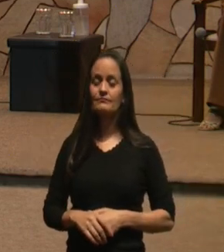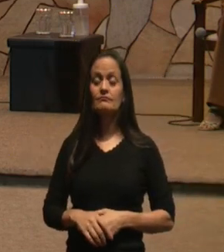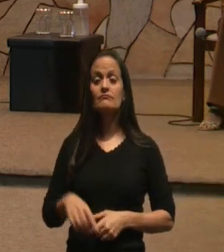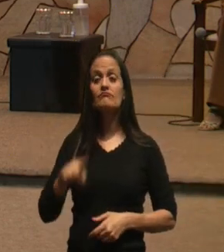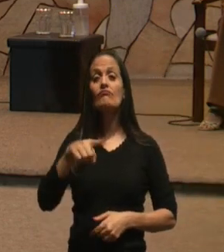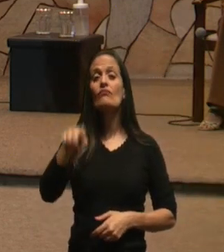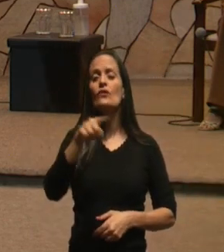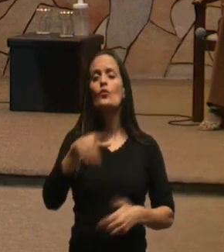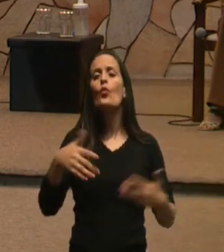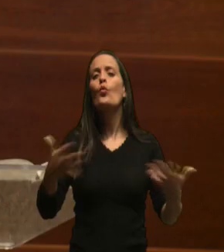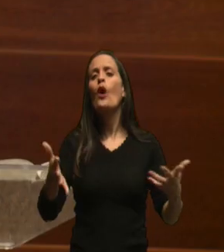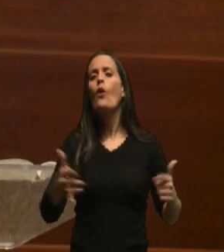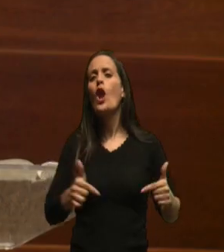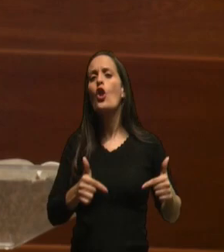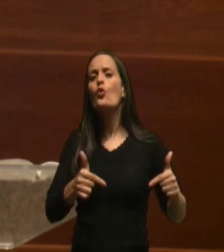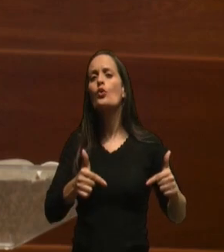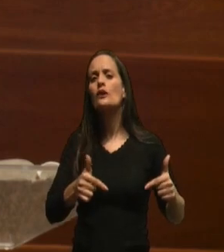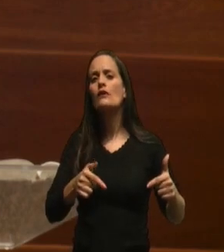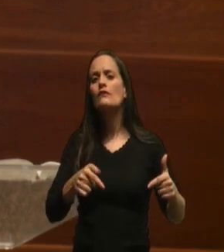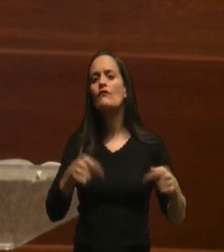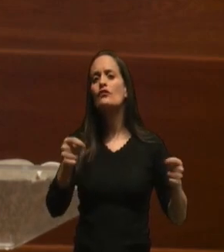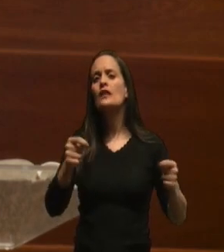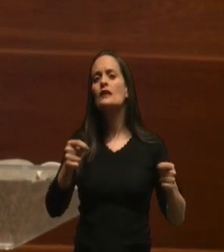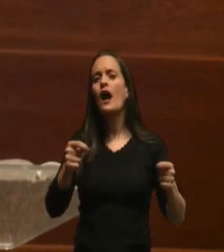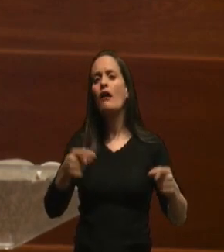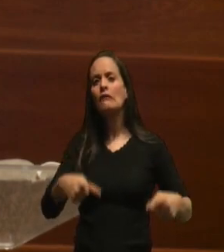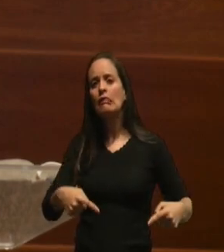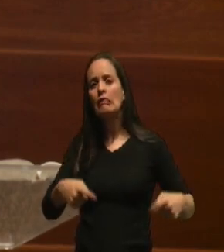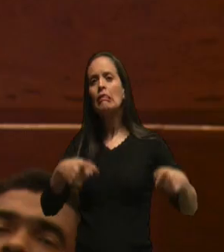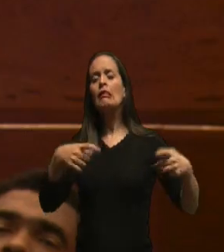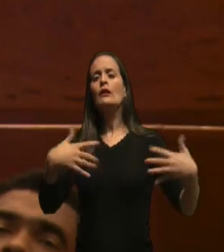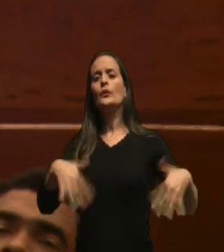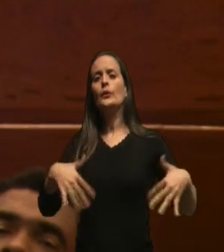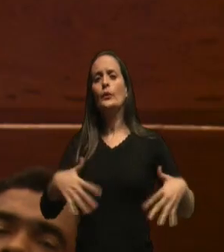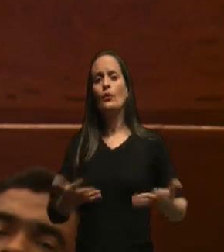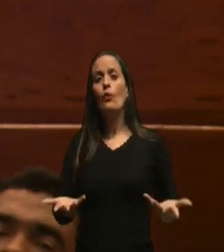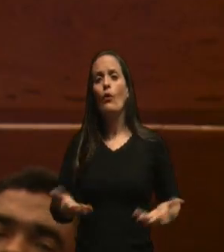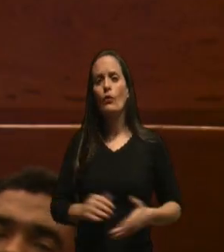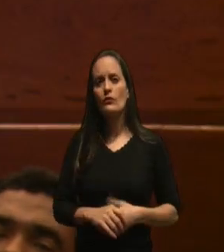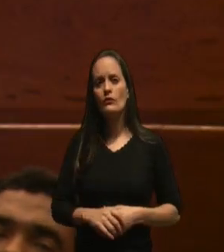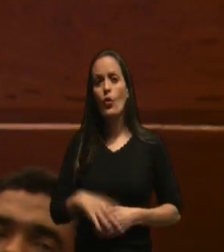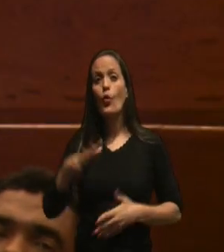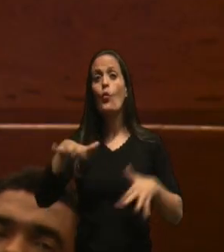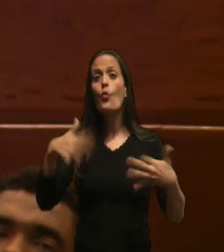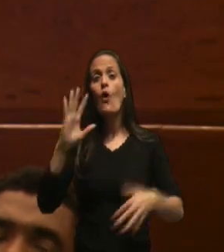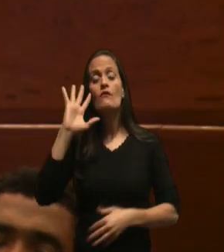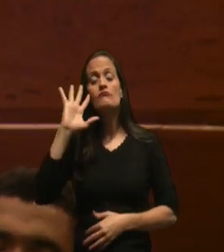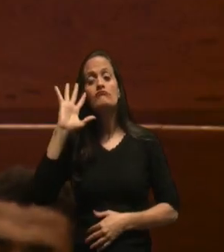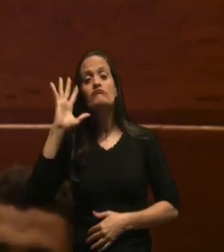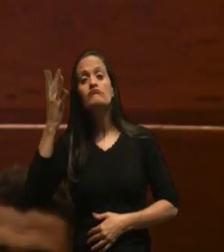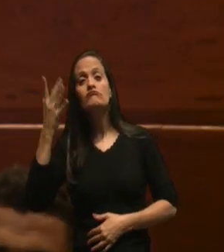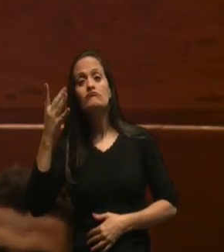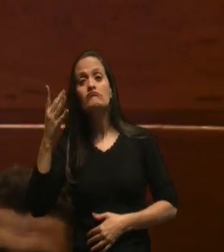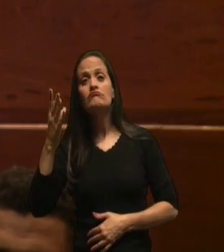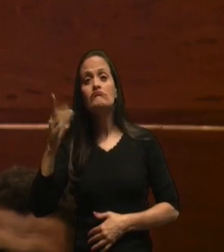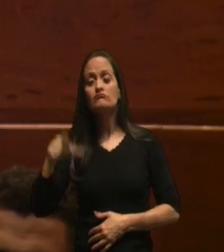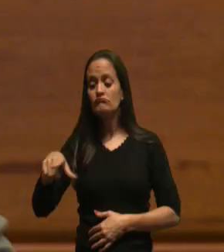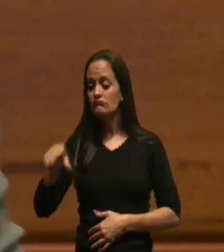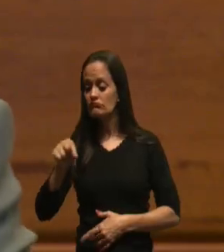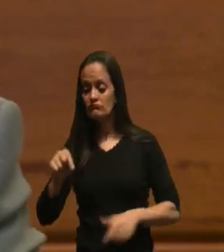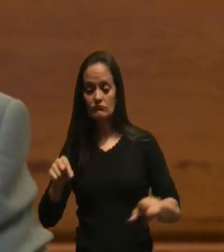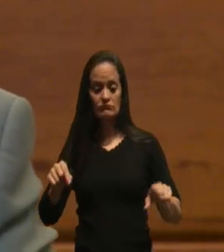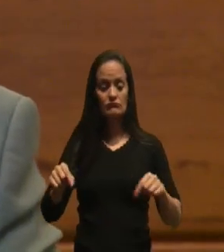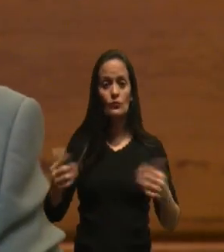um aqui está enfrentando ou está para enfrentar? Qual a decisão que você está para tomar? Qual o rumo que você quer